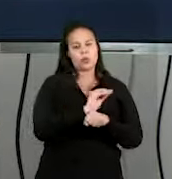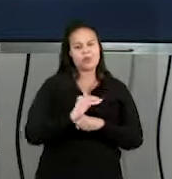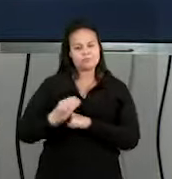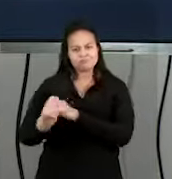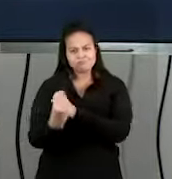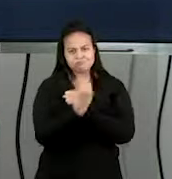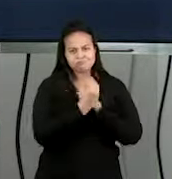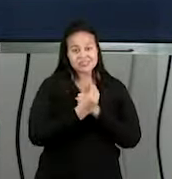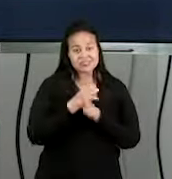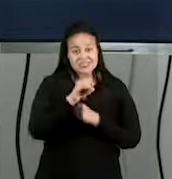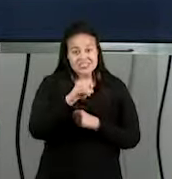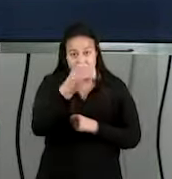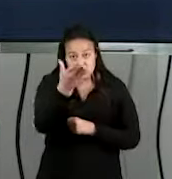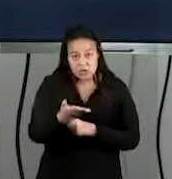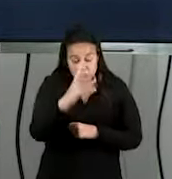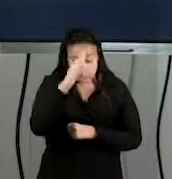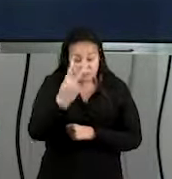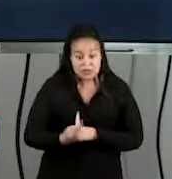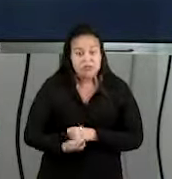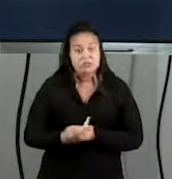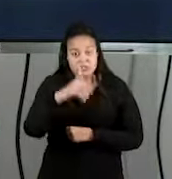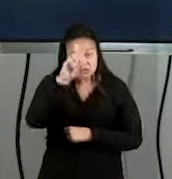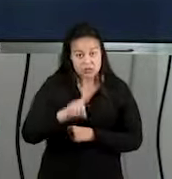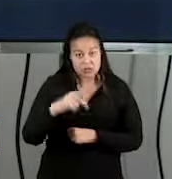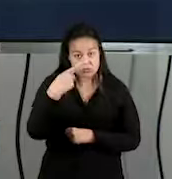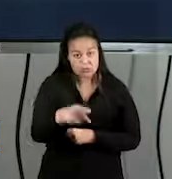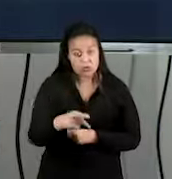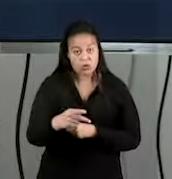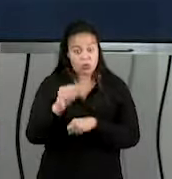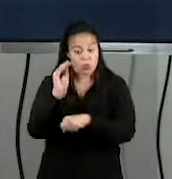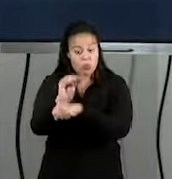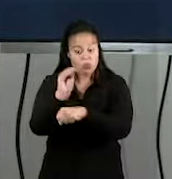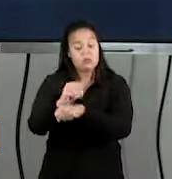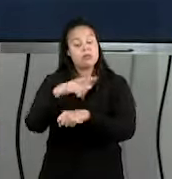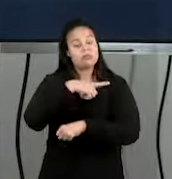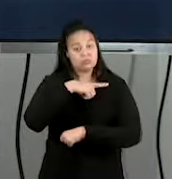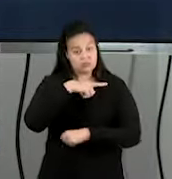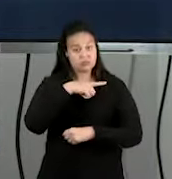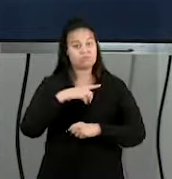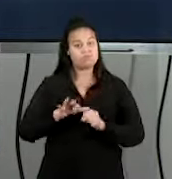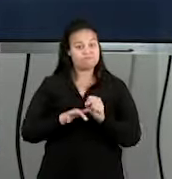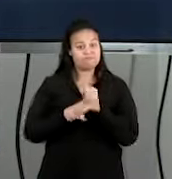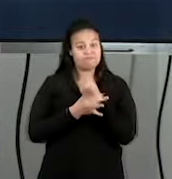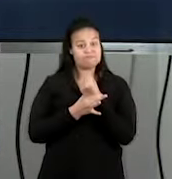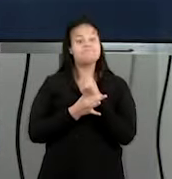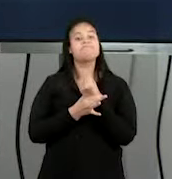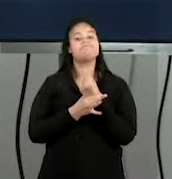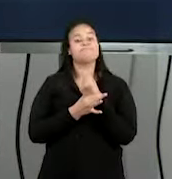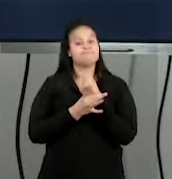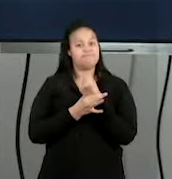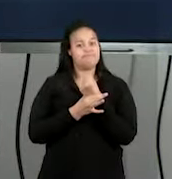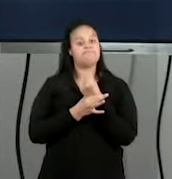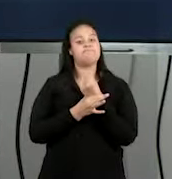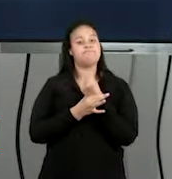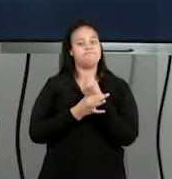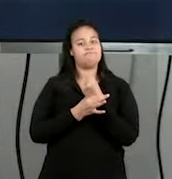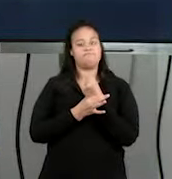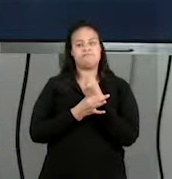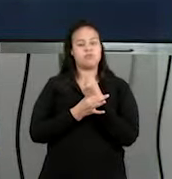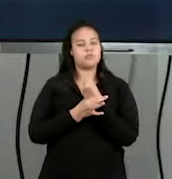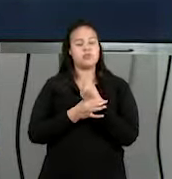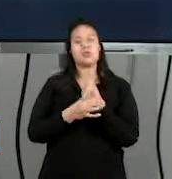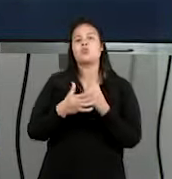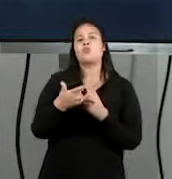é humano, você tem o seu direito preservado e você não vai ser privado do seu direito